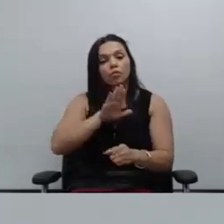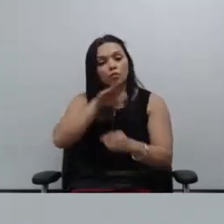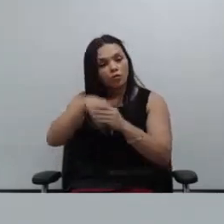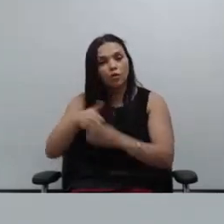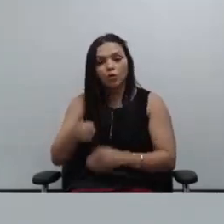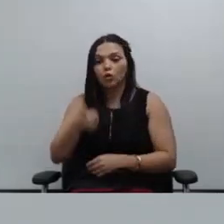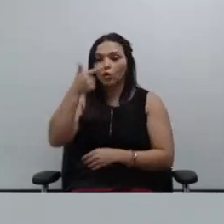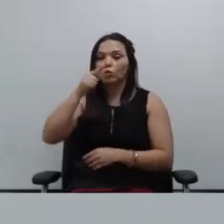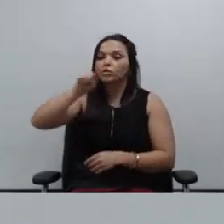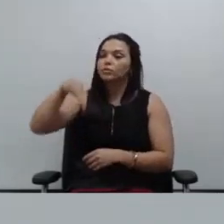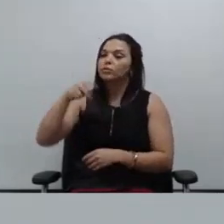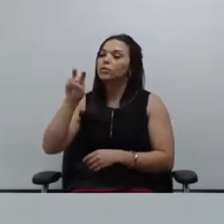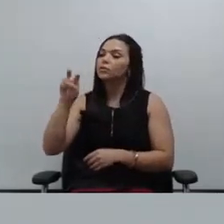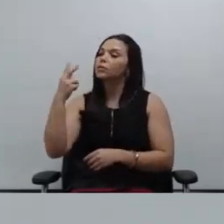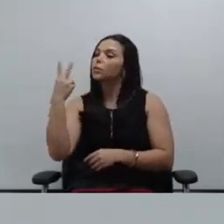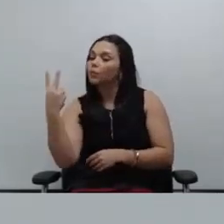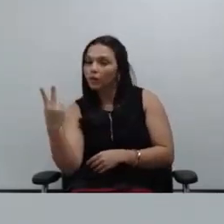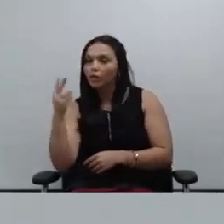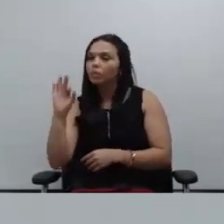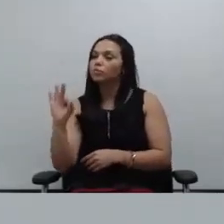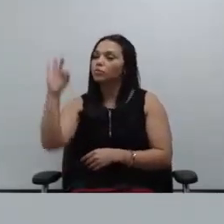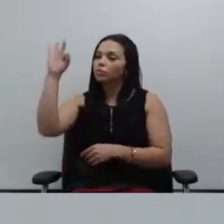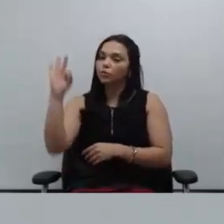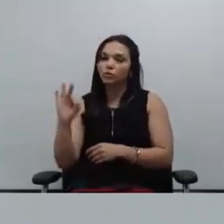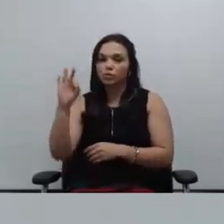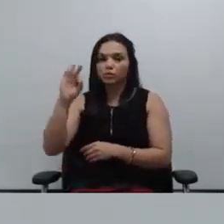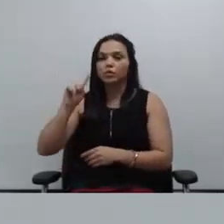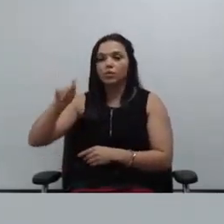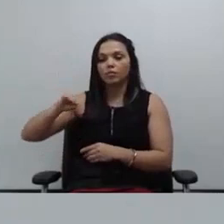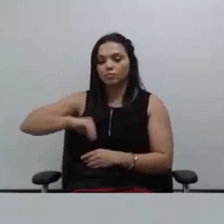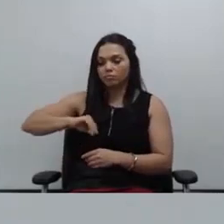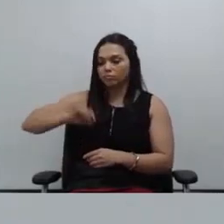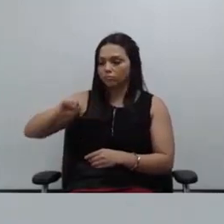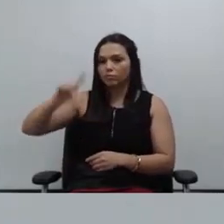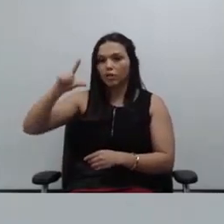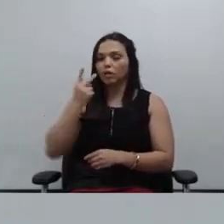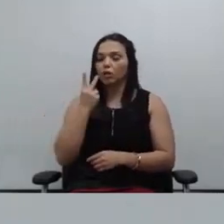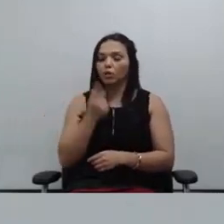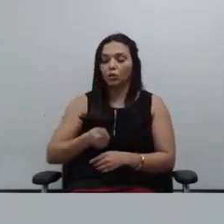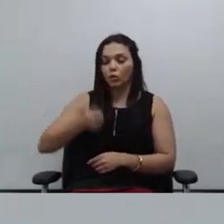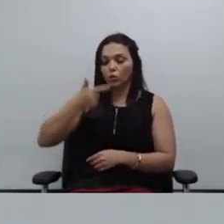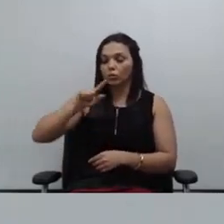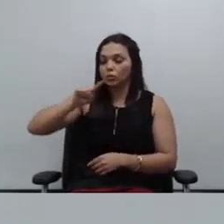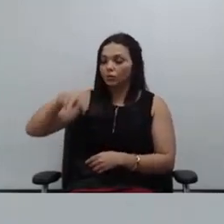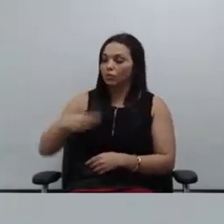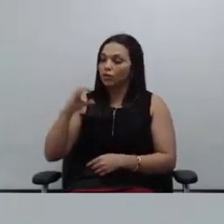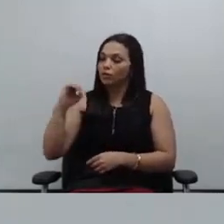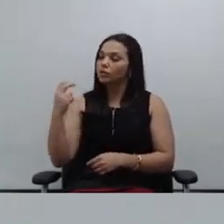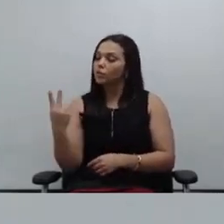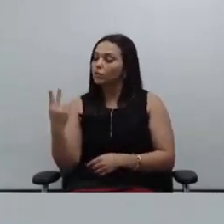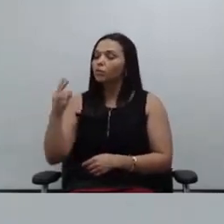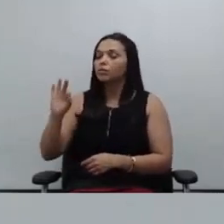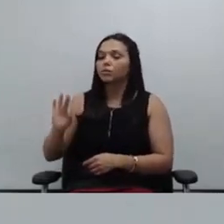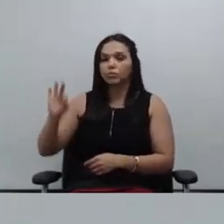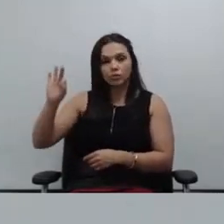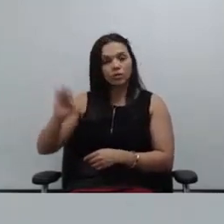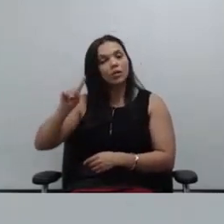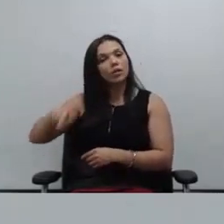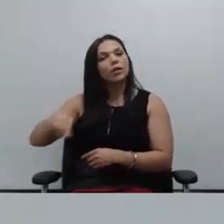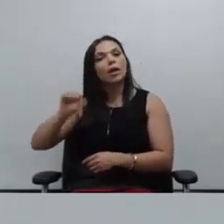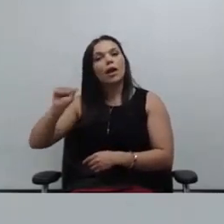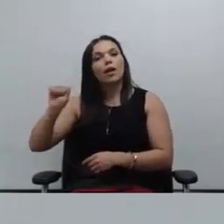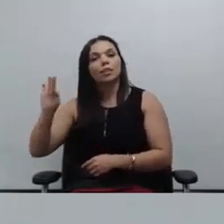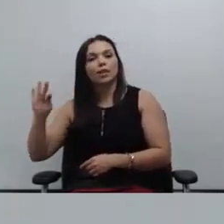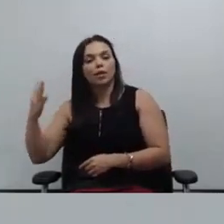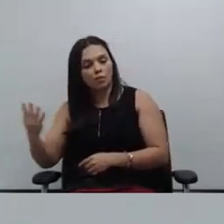de 12,52 para o cargo AT3 e de 12,02 para o cargo AT4, com vigência a partir da data da